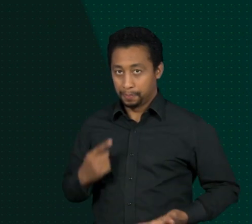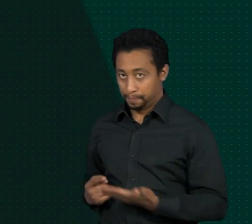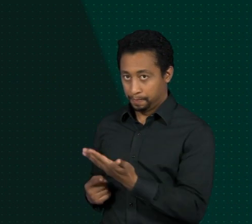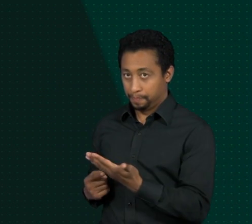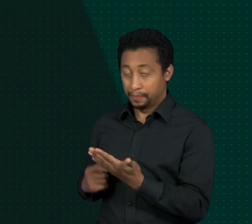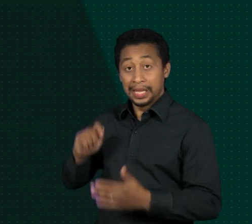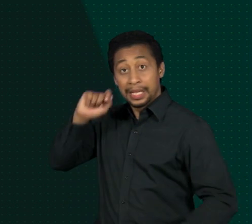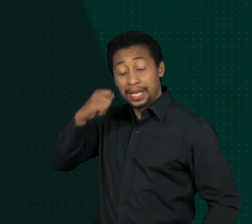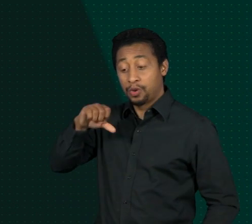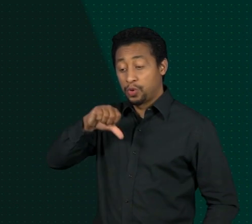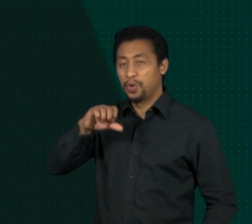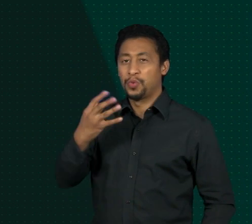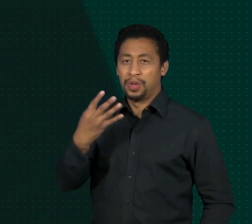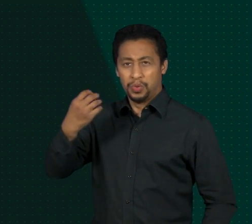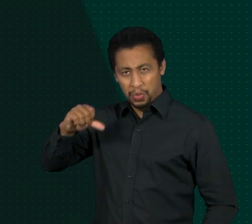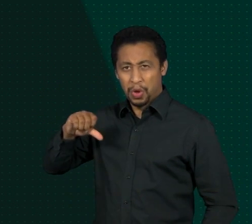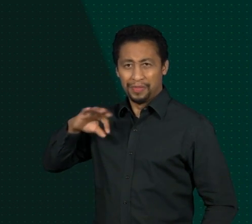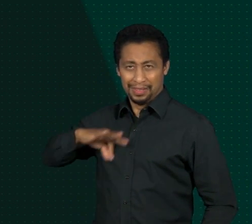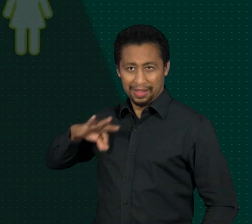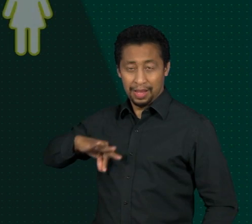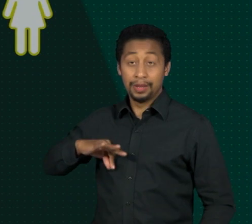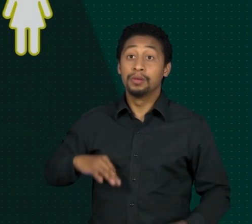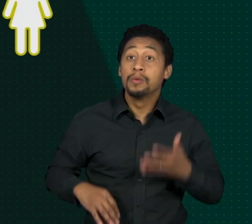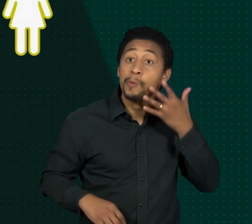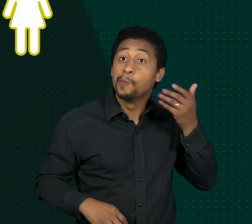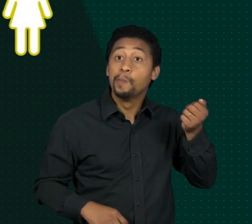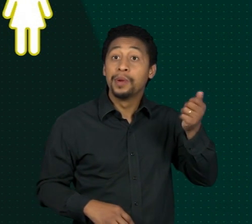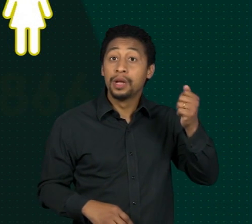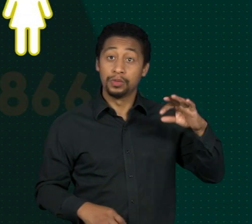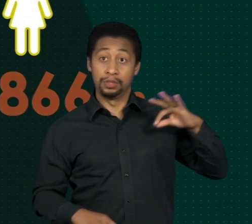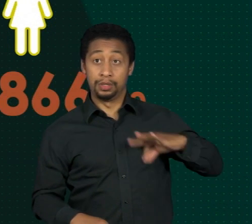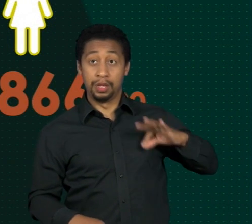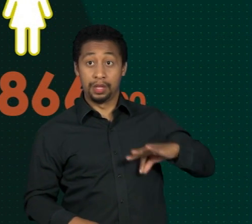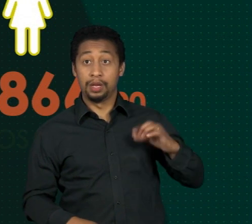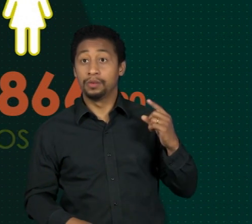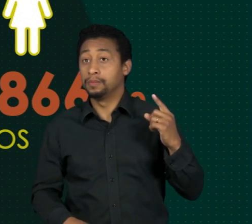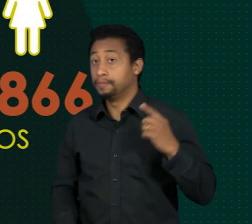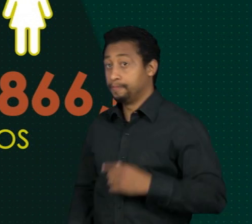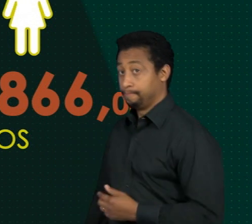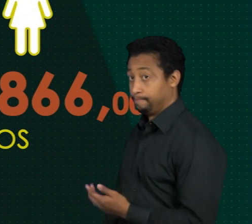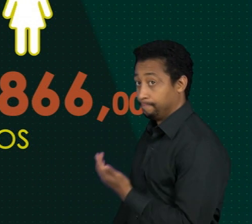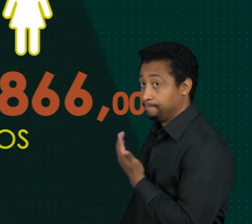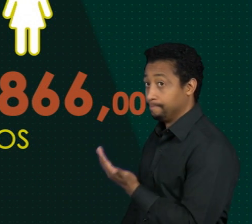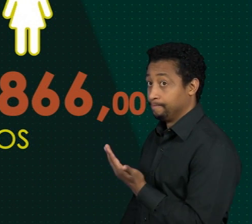R$ 949, os brancos têm um rendimento de R$